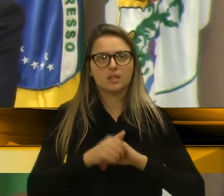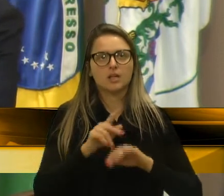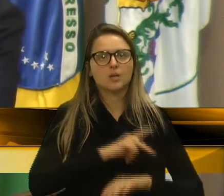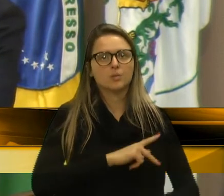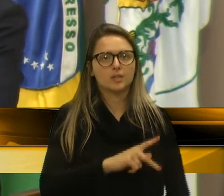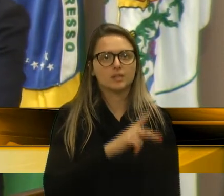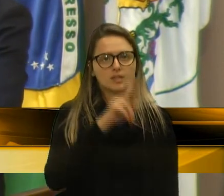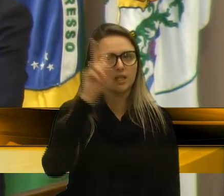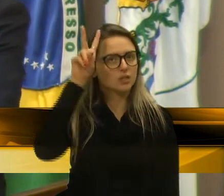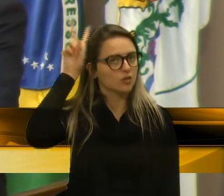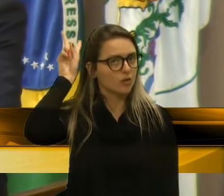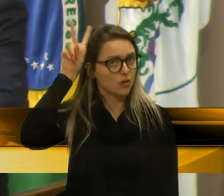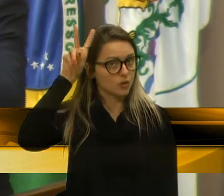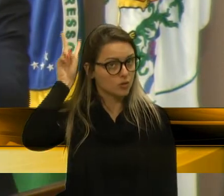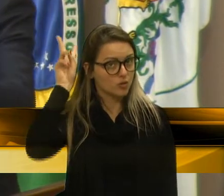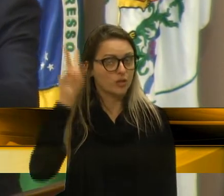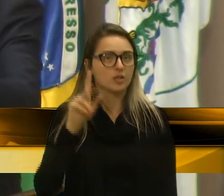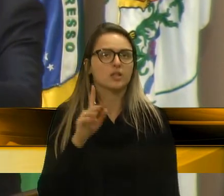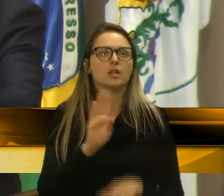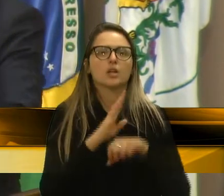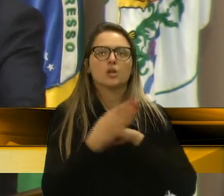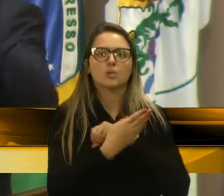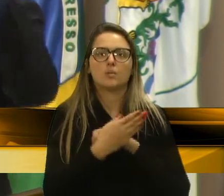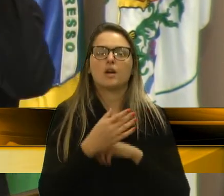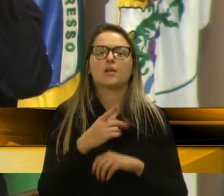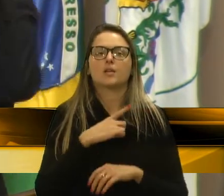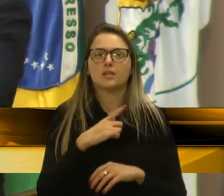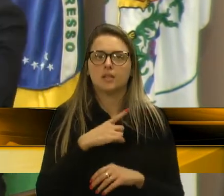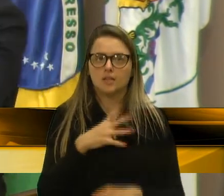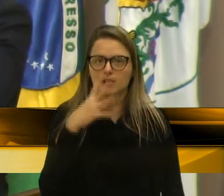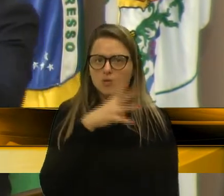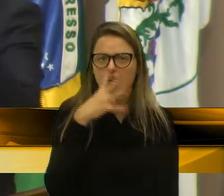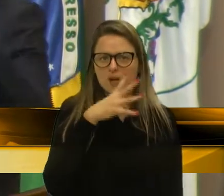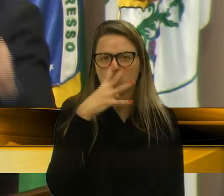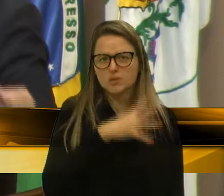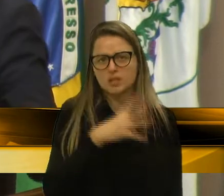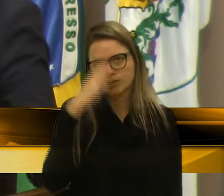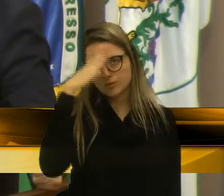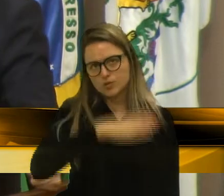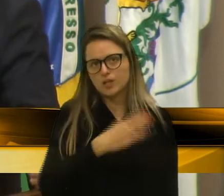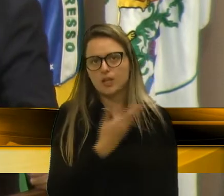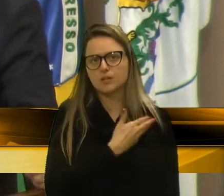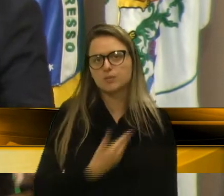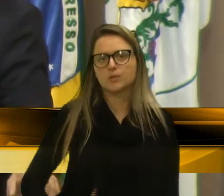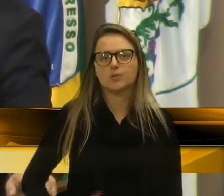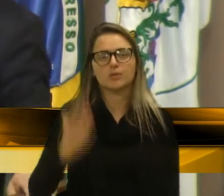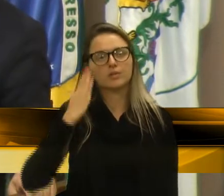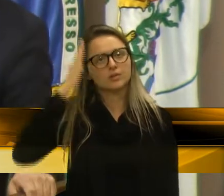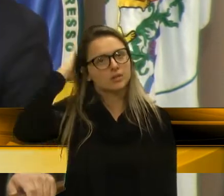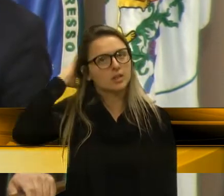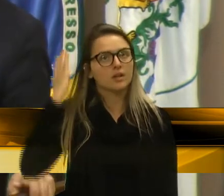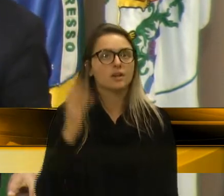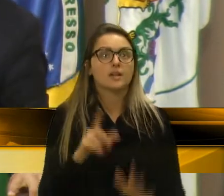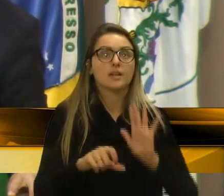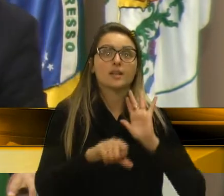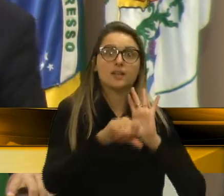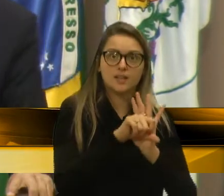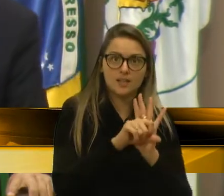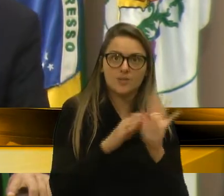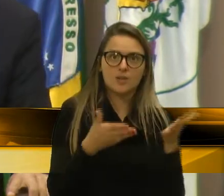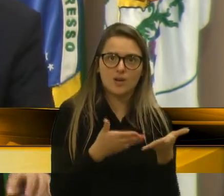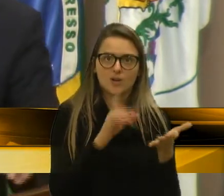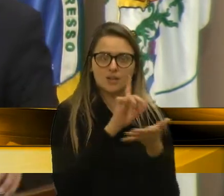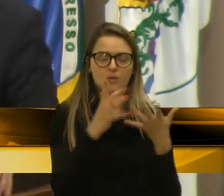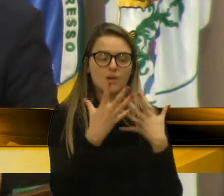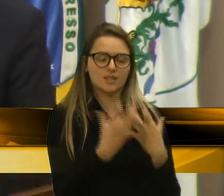Walter, que aqui representa o movimento comunitário, que tem sido atacado sistematicamente por esse governo, que criminalizou os movimentos